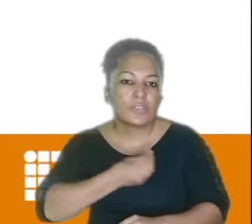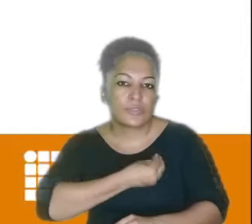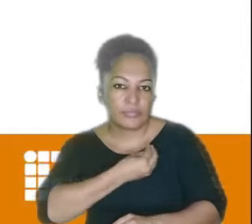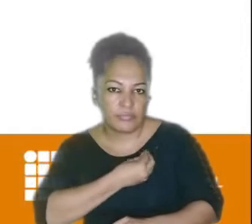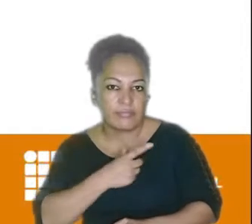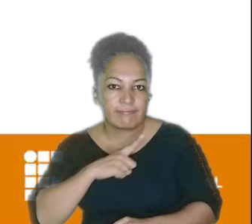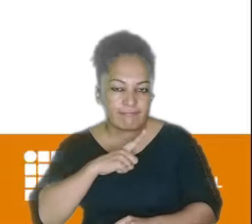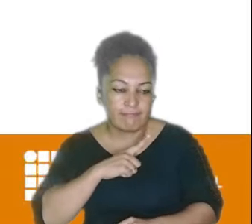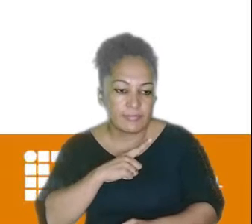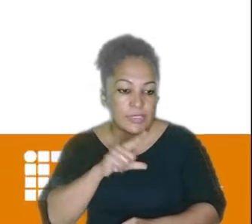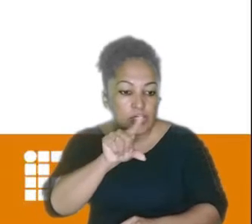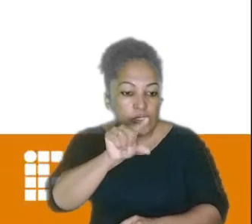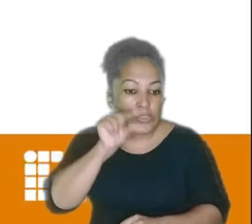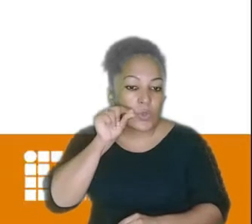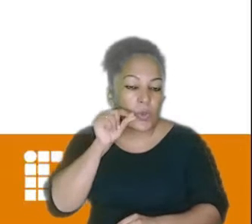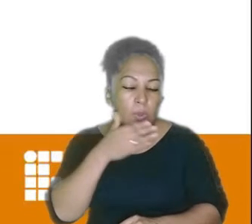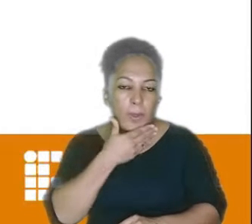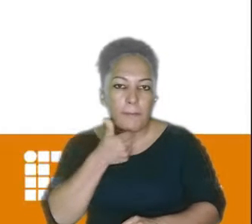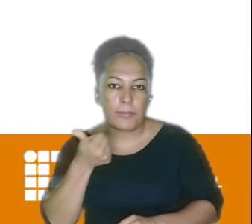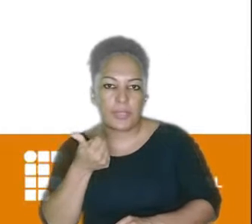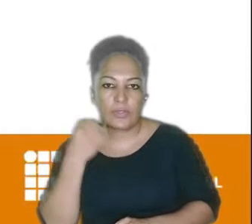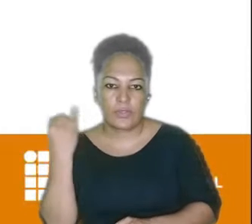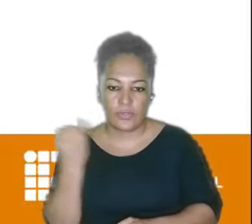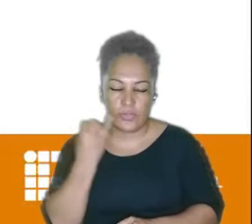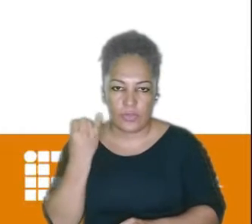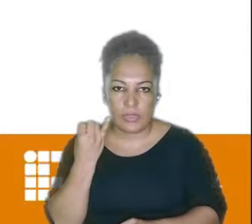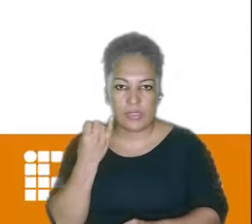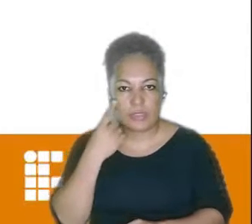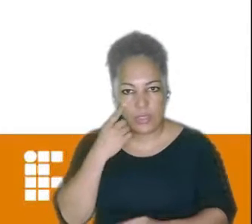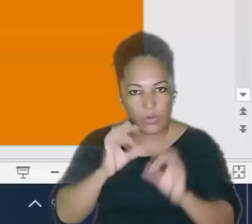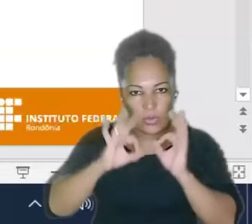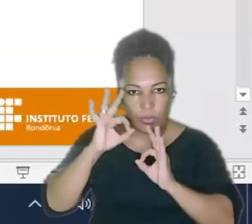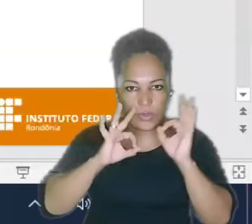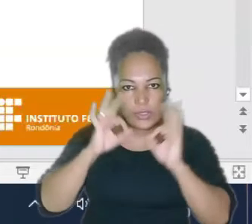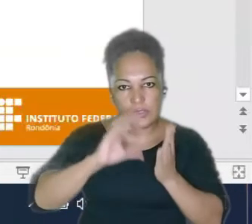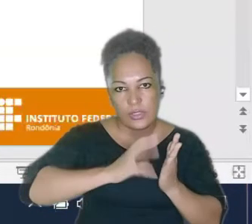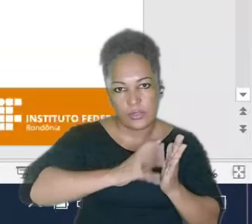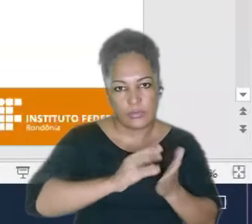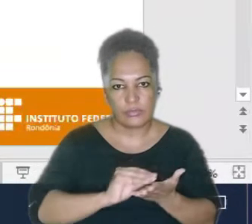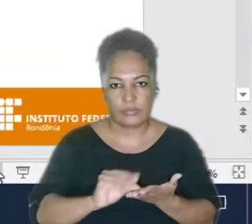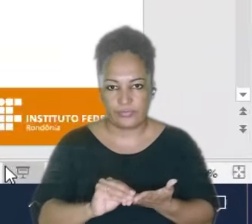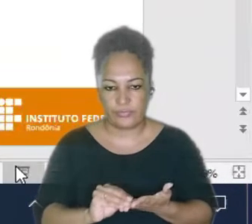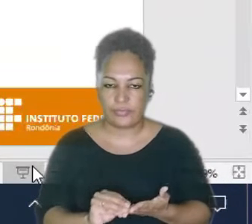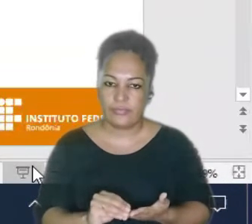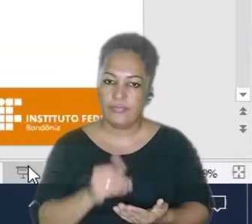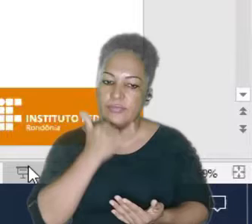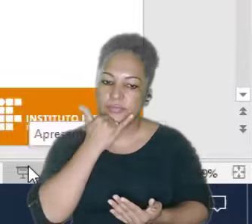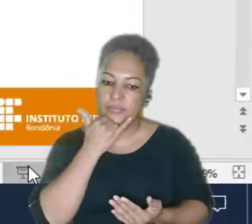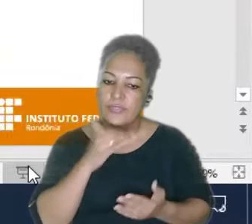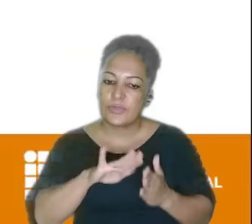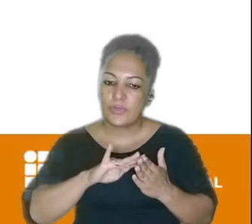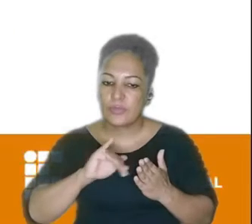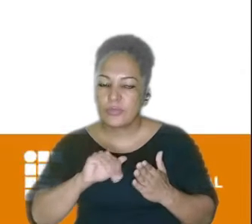criados e pegar os pontos positivos desses sistemas, tá? Essa é a... Opa, saiu aqui,